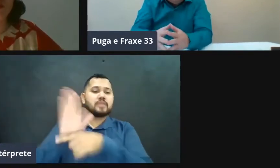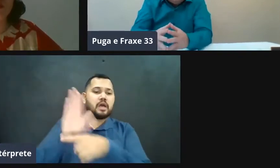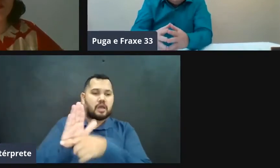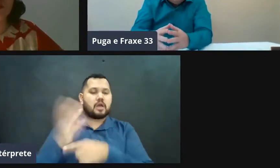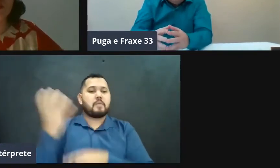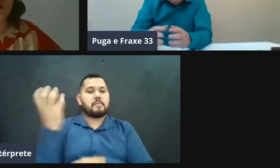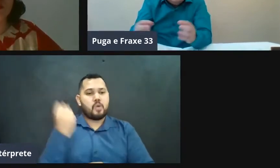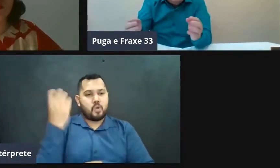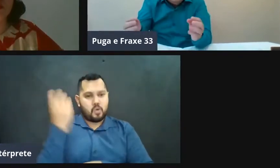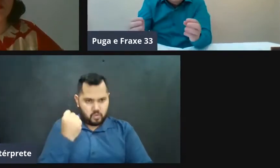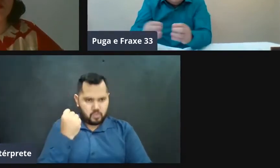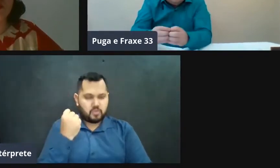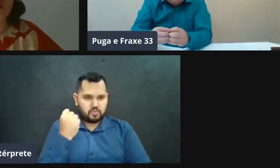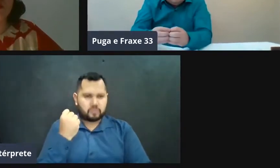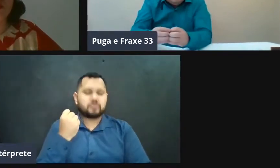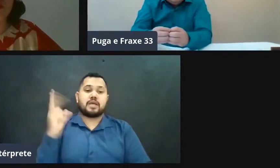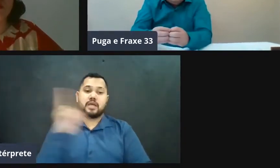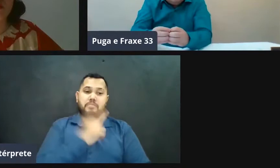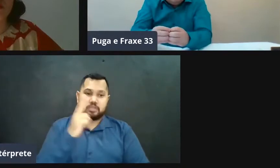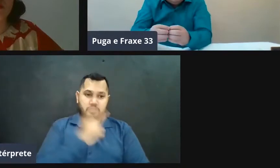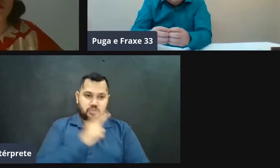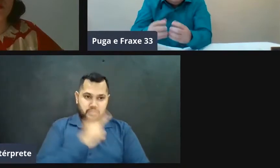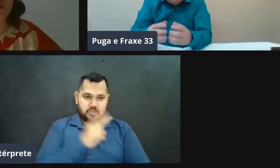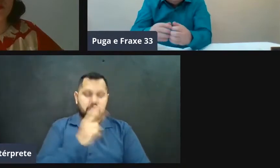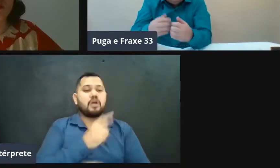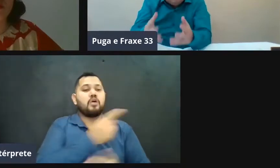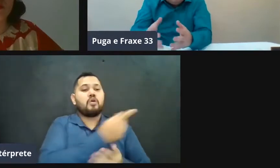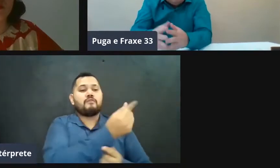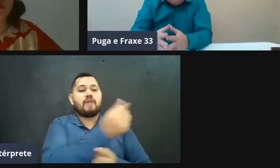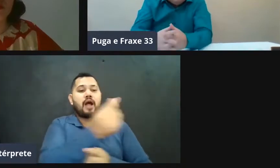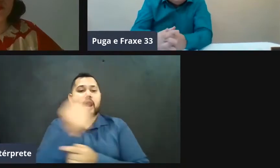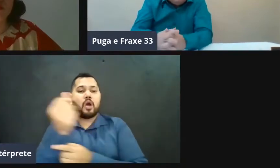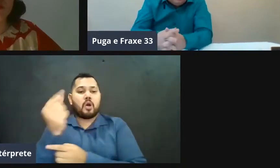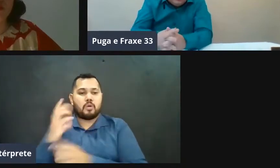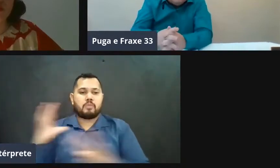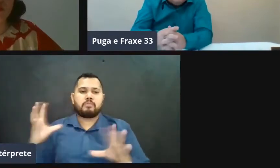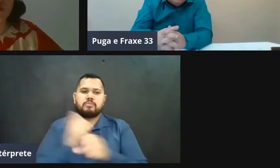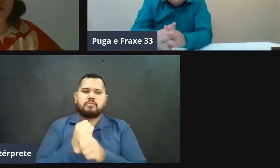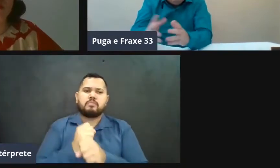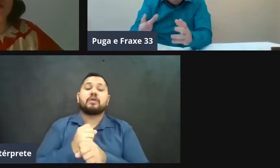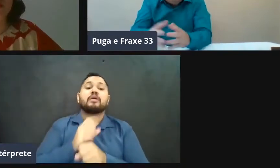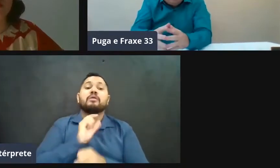alunos, uma bolsa emergencial. Na junção desses valores, essa bolsa ficou com valor de